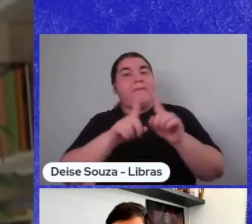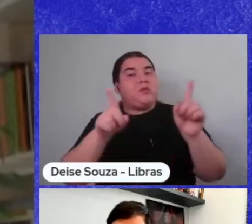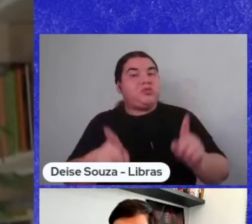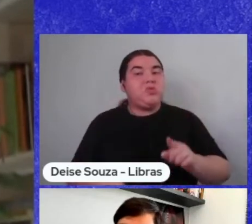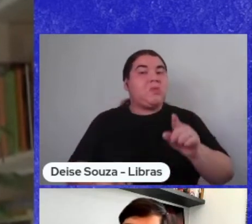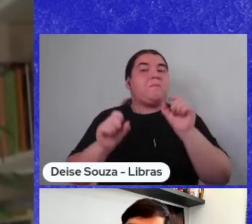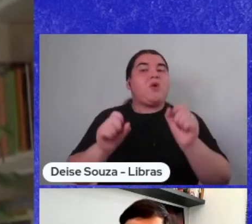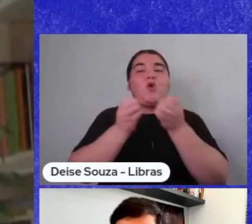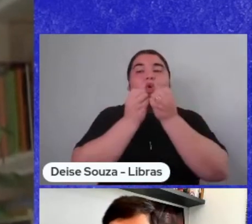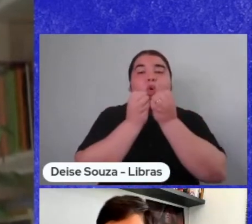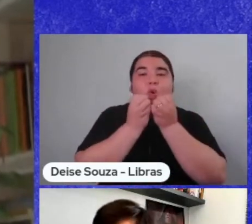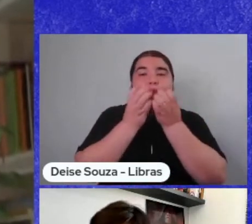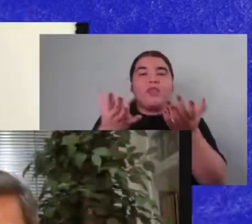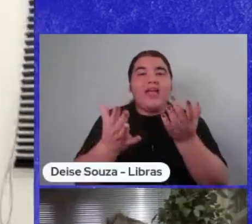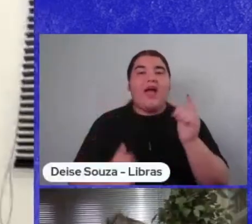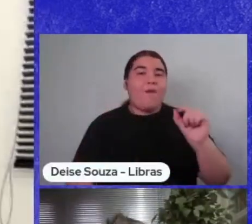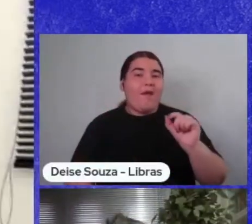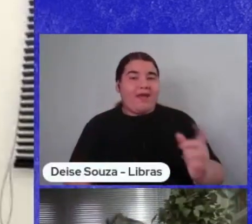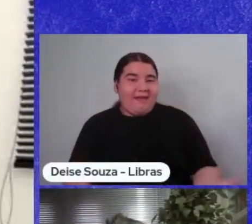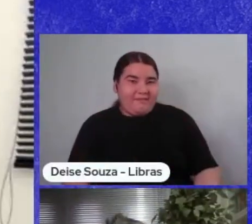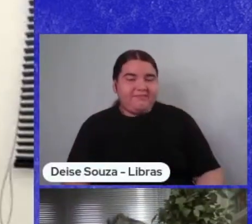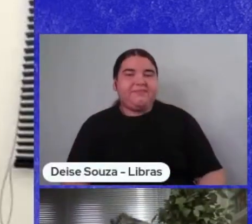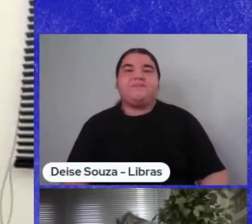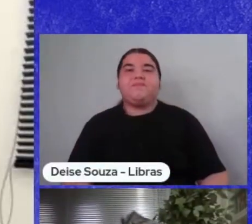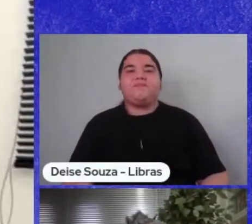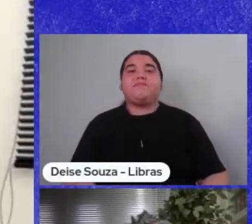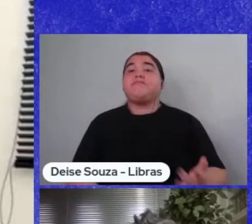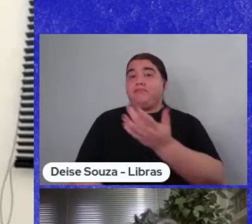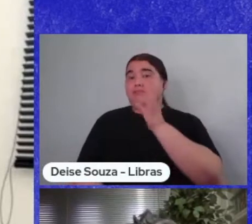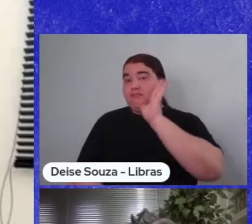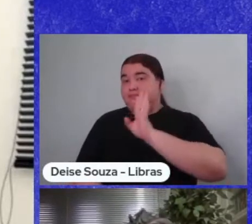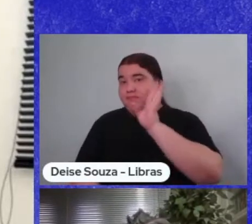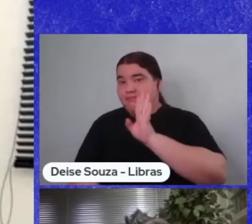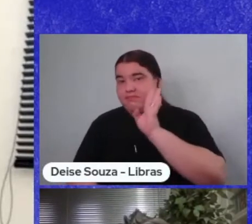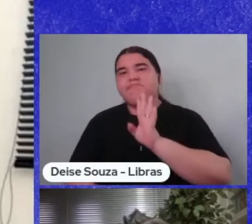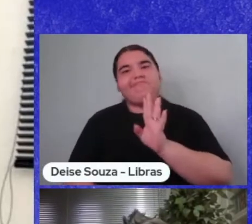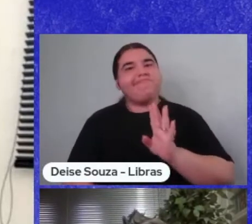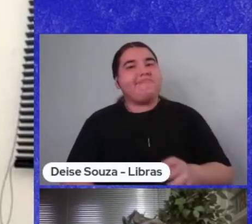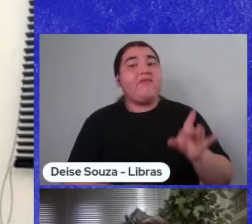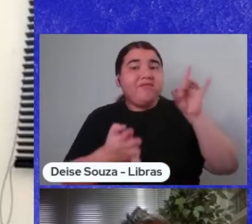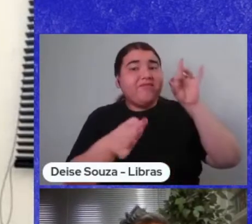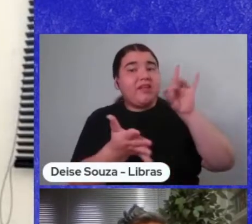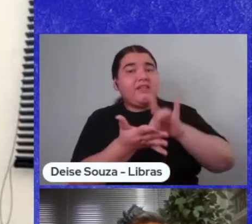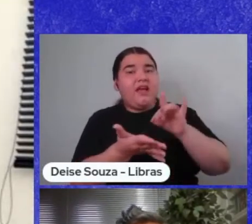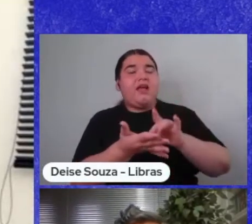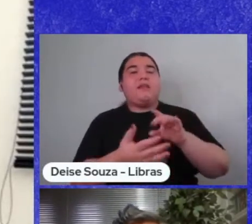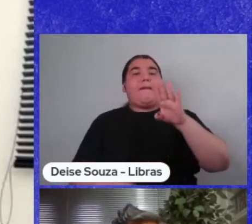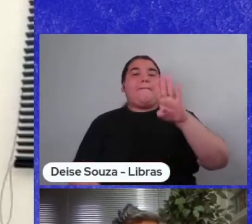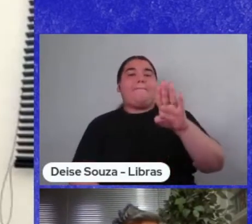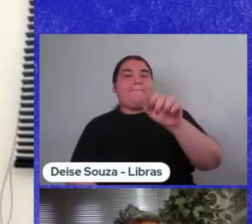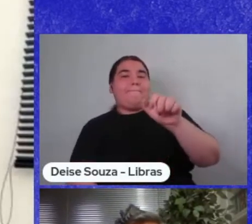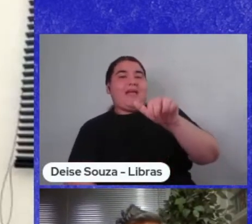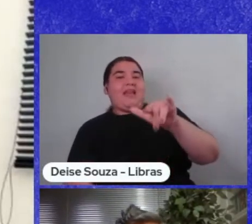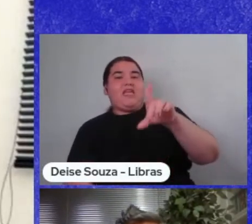também? Ah, é muito legal, assim, de verdade, ver o Balido circulando em